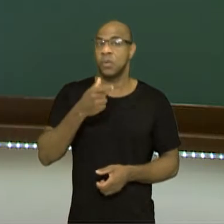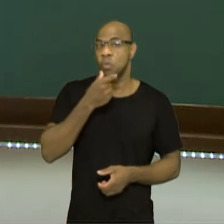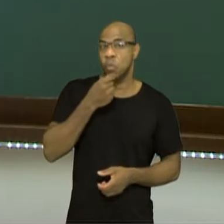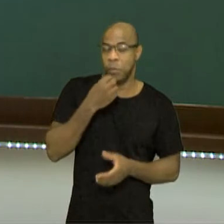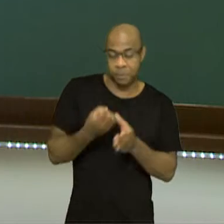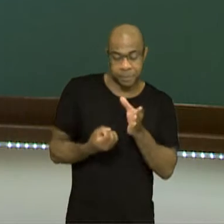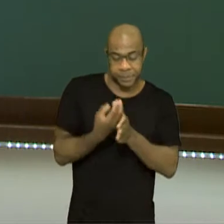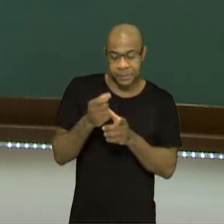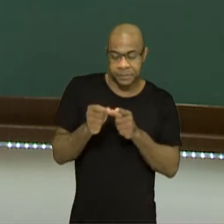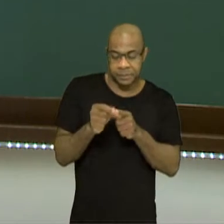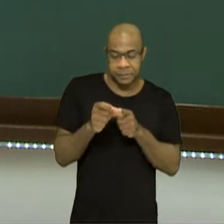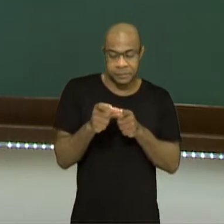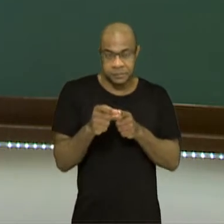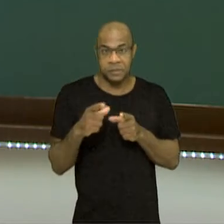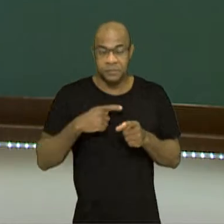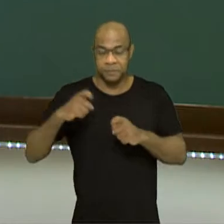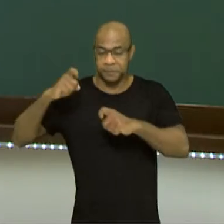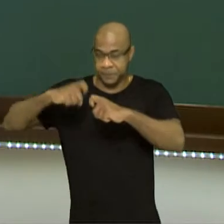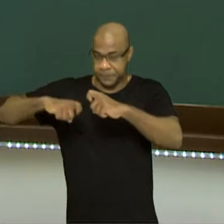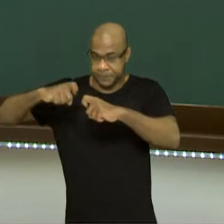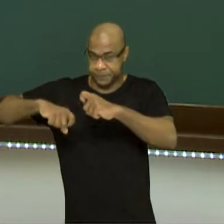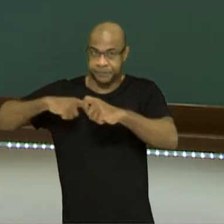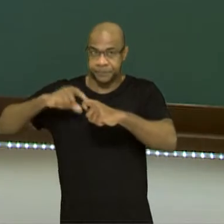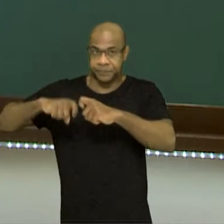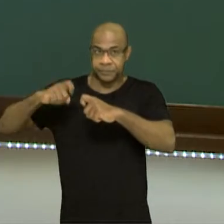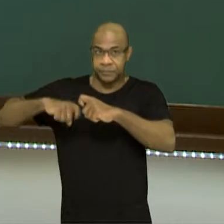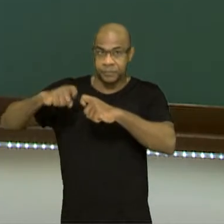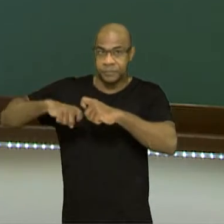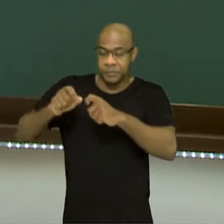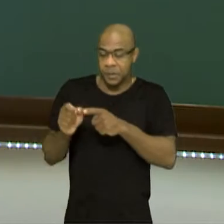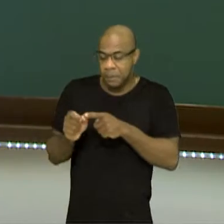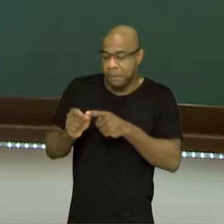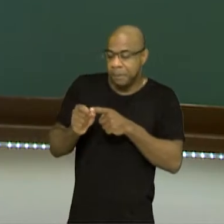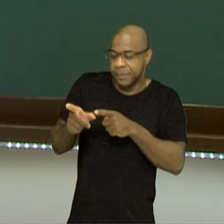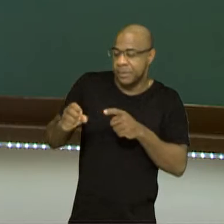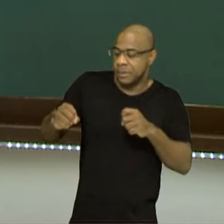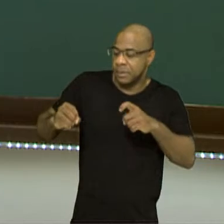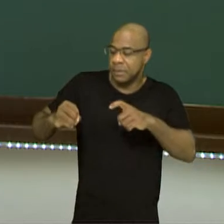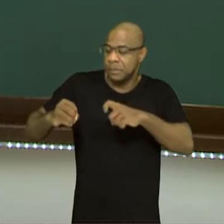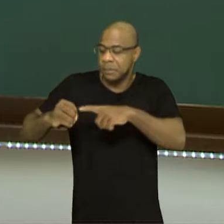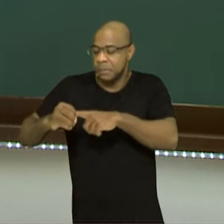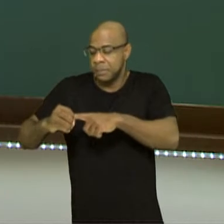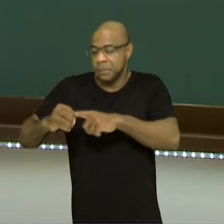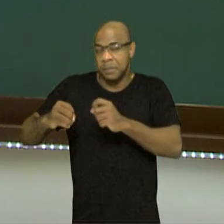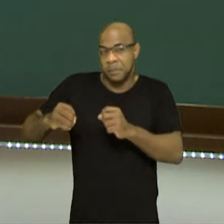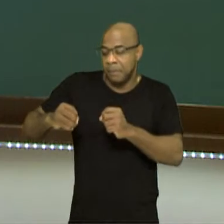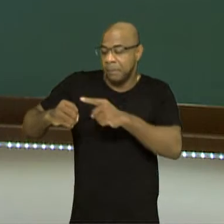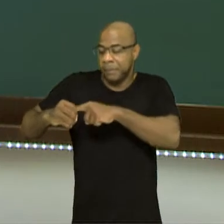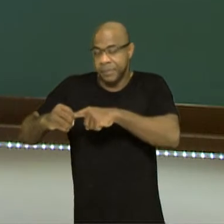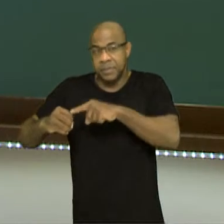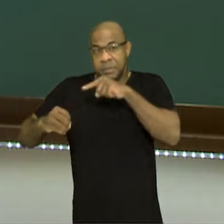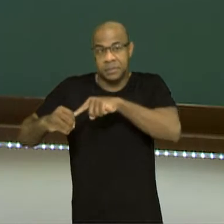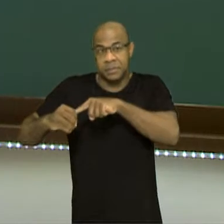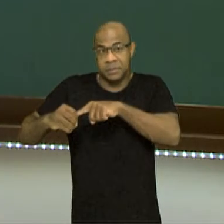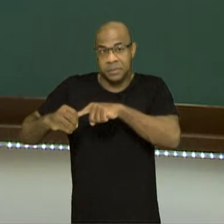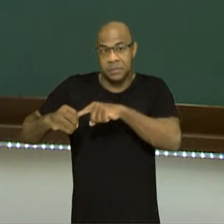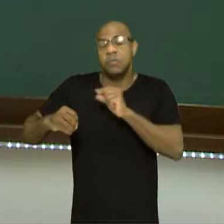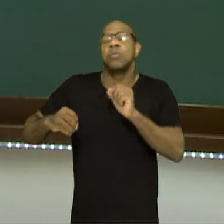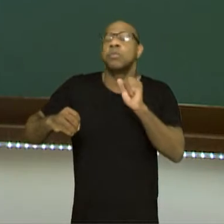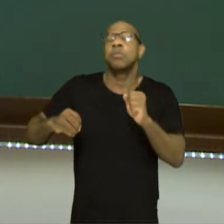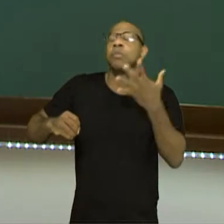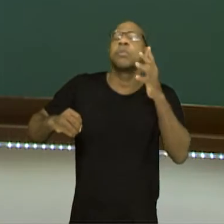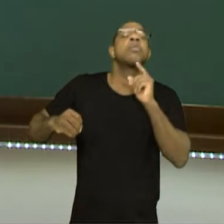espermatozoides, tiver uma relação sexual, lançar, né, ejacular dentro do corpo feminino, o que